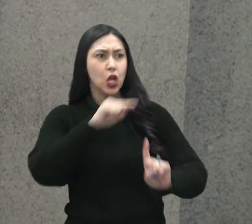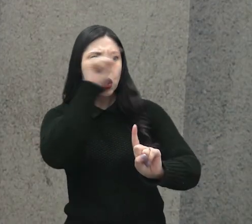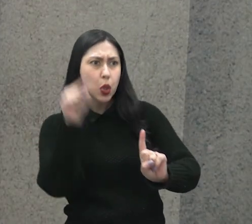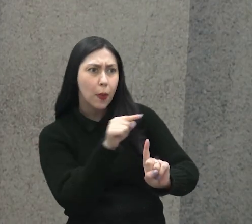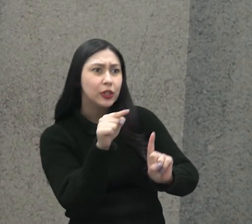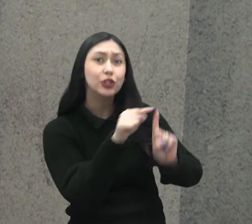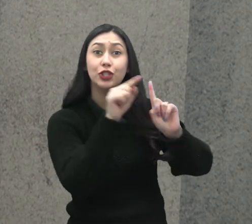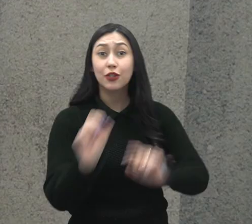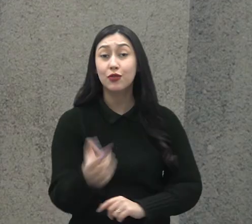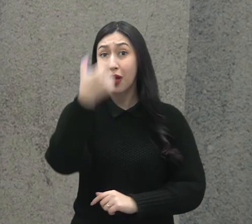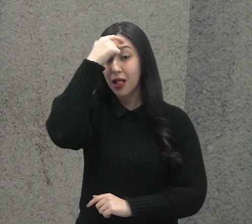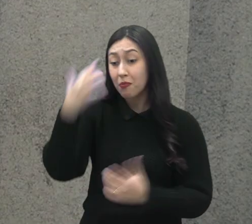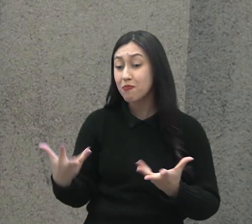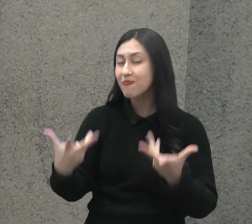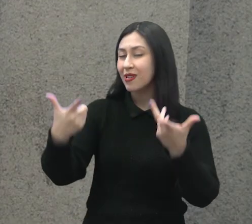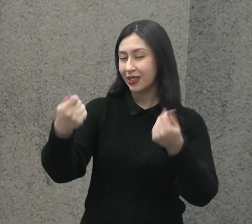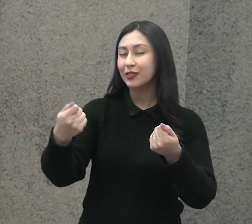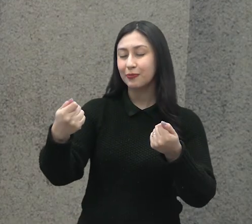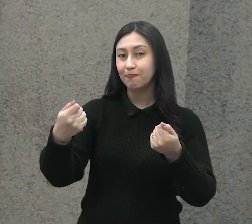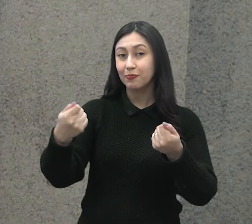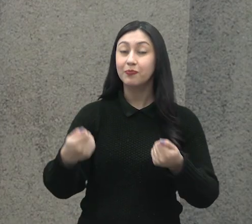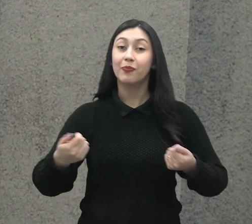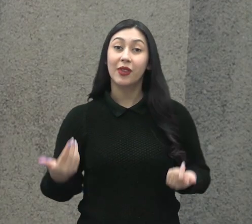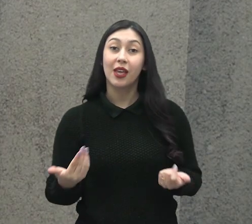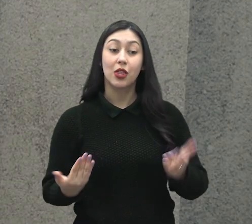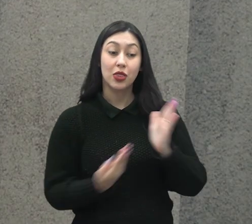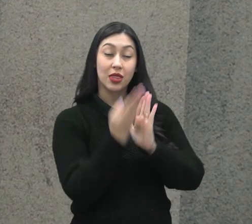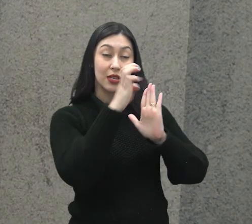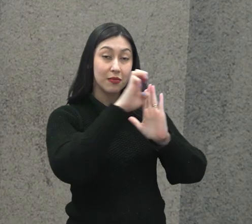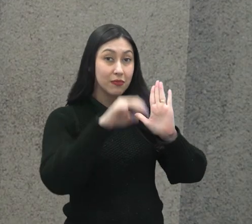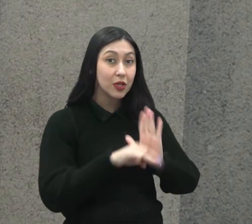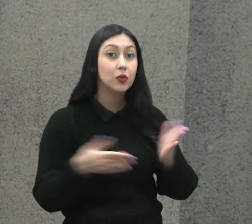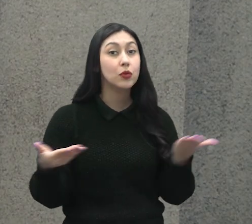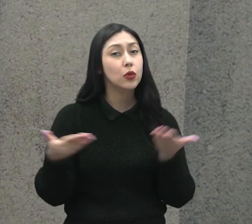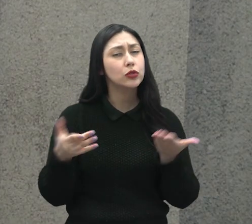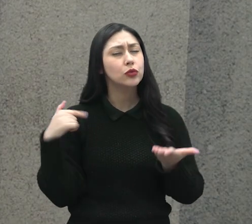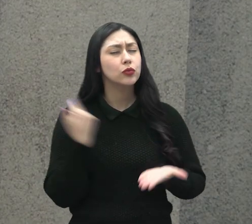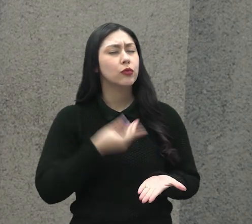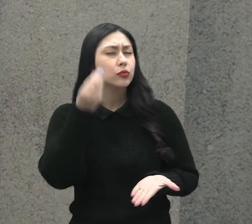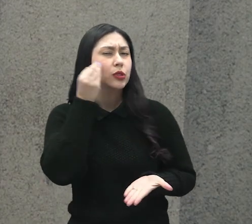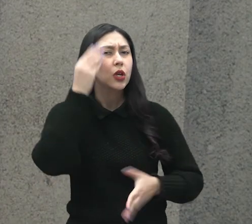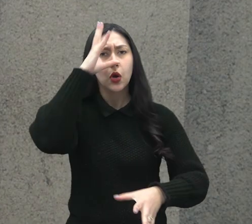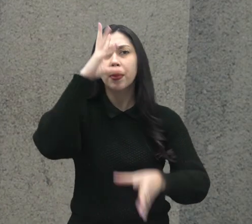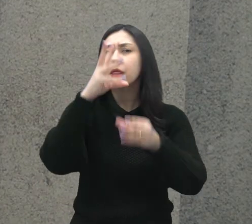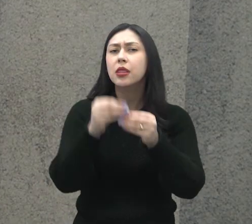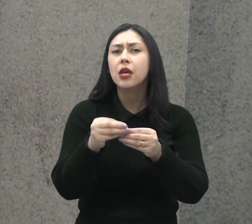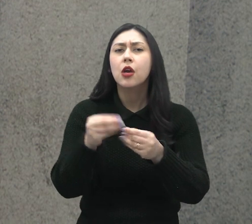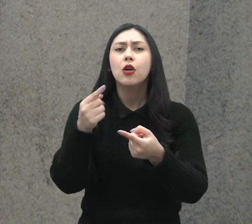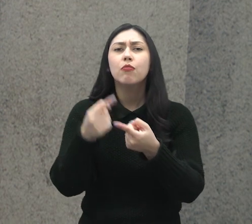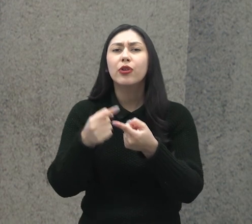tão importantes quanto os benefícios. No Estação Mercado de hoje, vamos tentar entender ali o que tem puxado